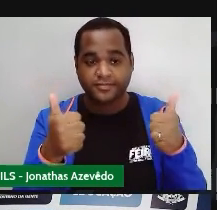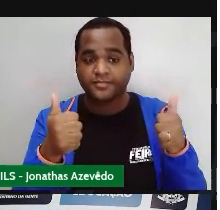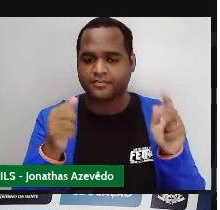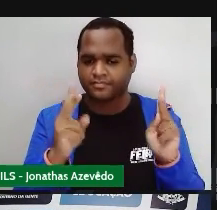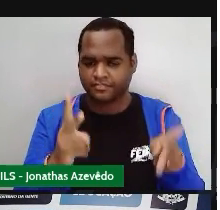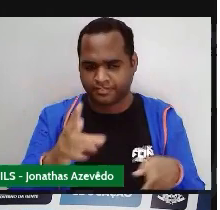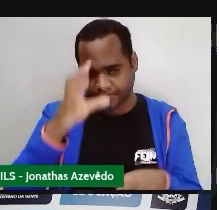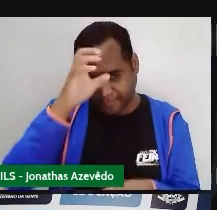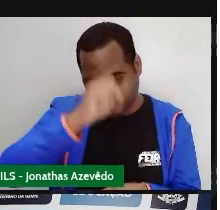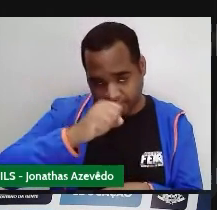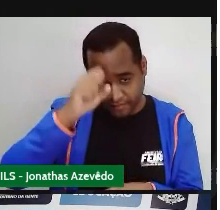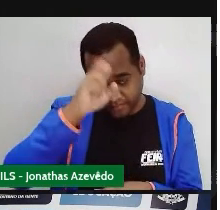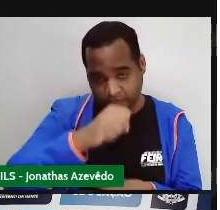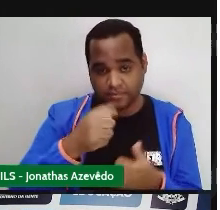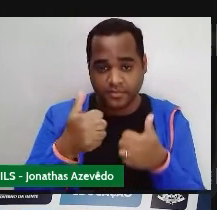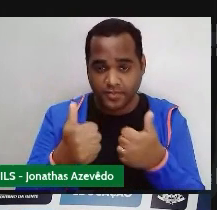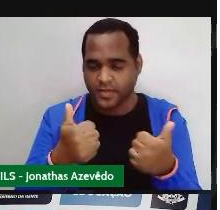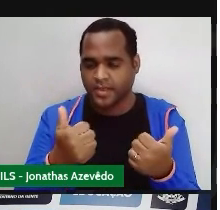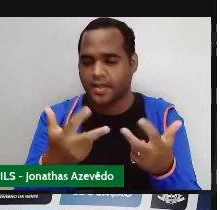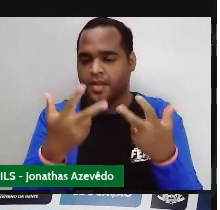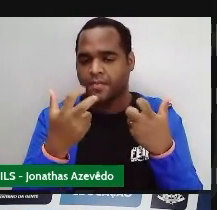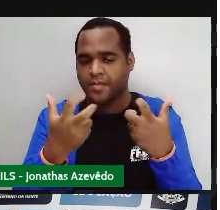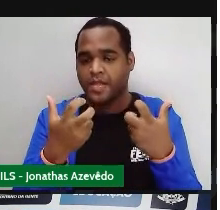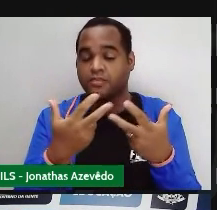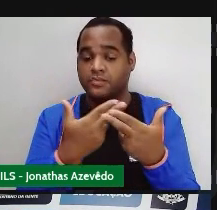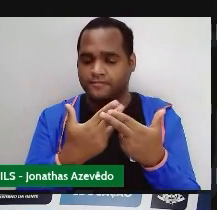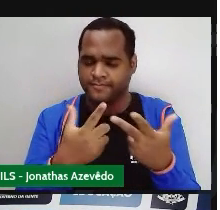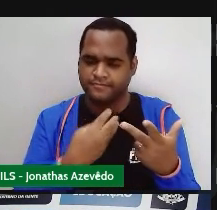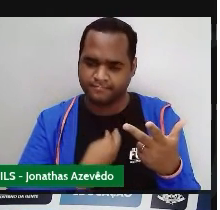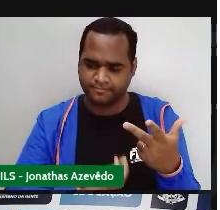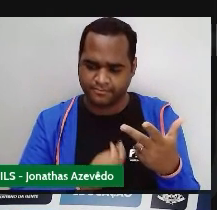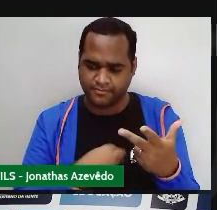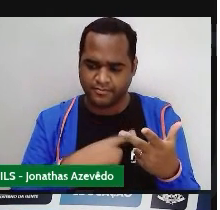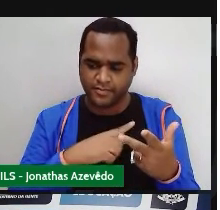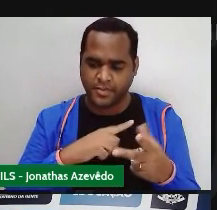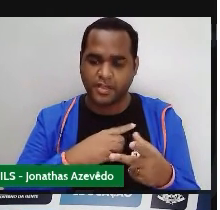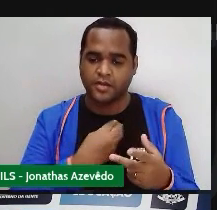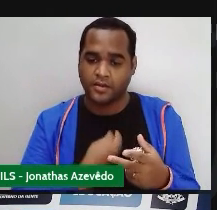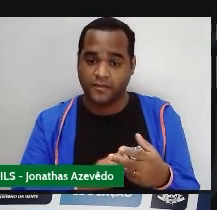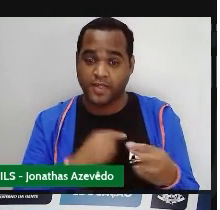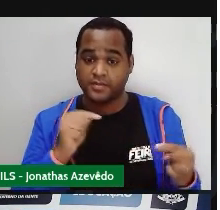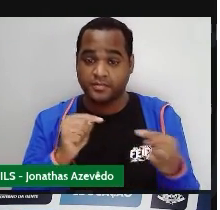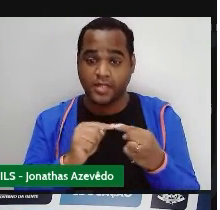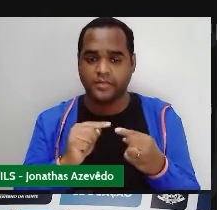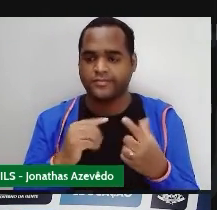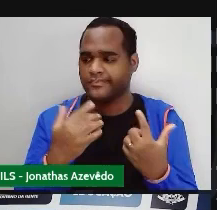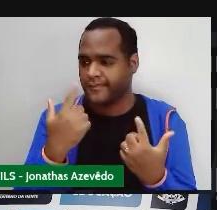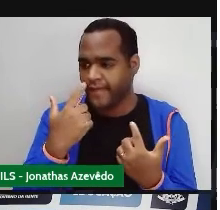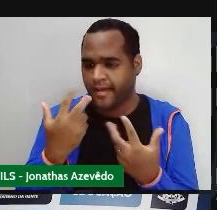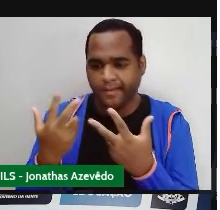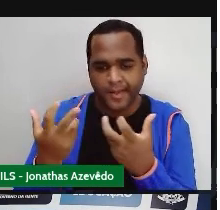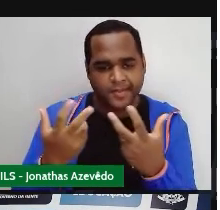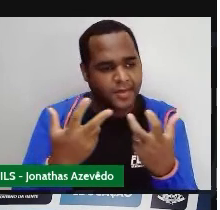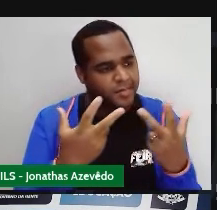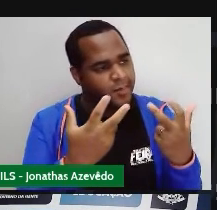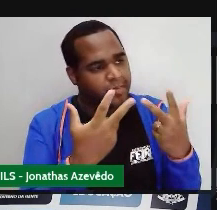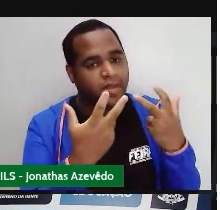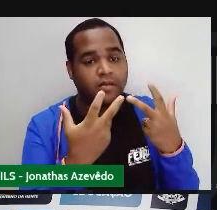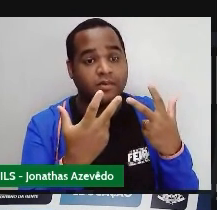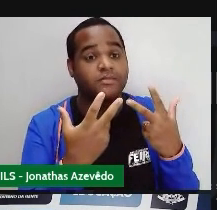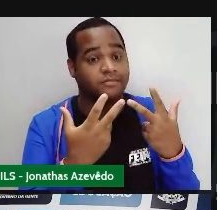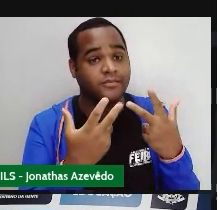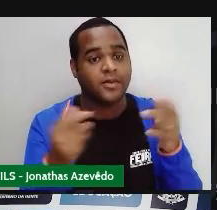continue aprendendo né busque perceber situações que estejam aí no mundo real à sua volta né onde seja possível